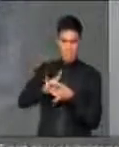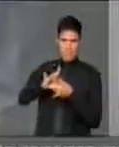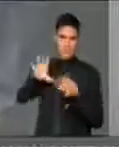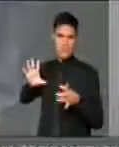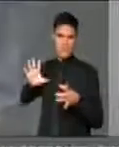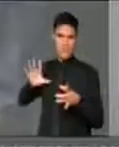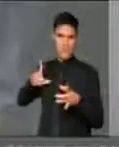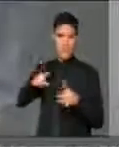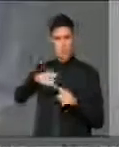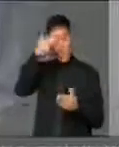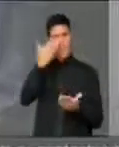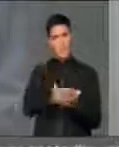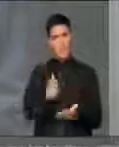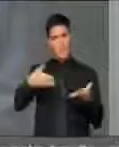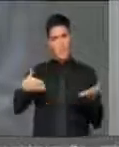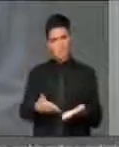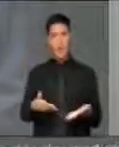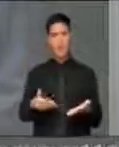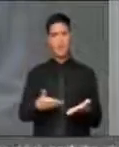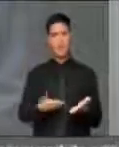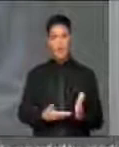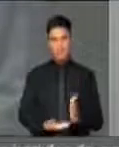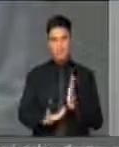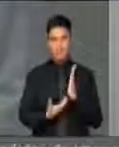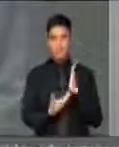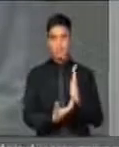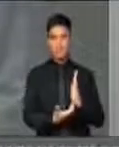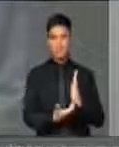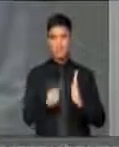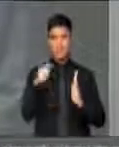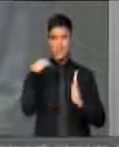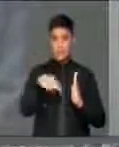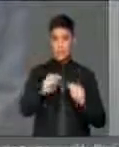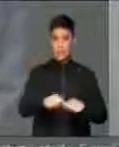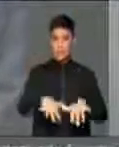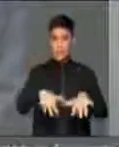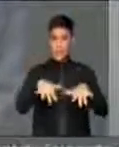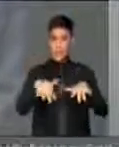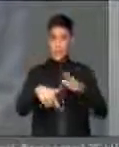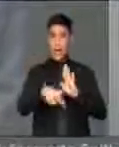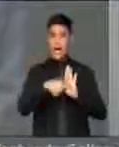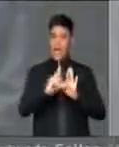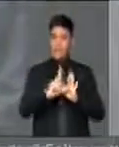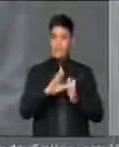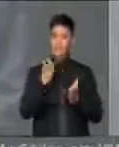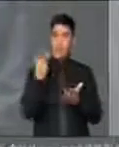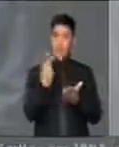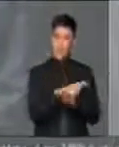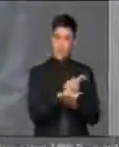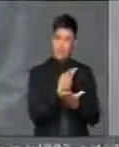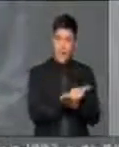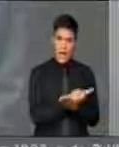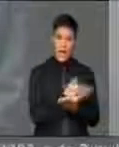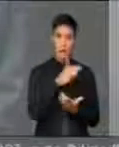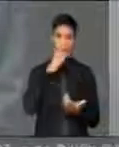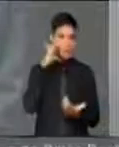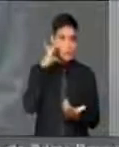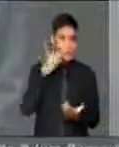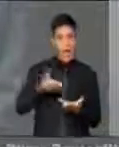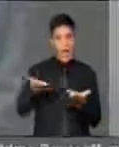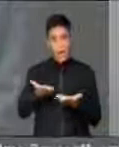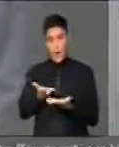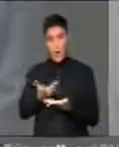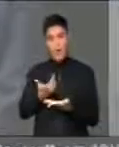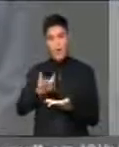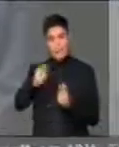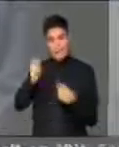que o plenário dessa casa, entre os caminhos, um que já sabemos que deu errado e outro que pode representar o sonho